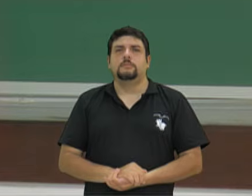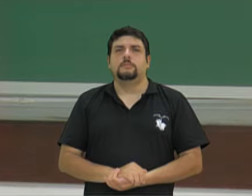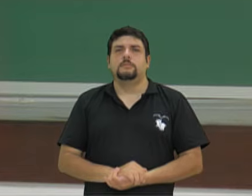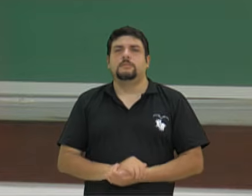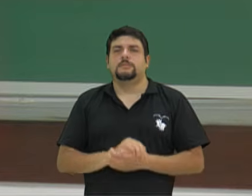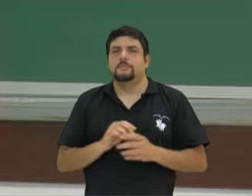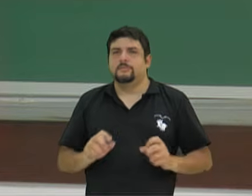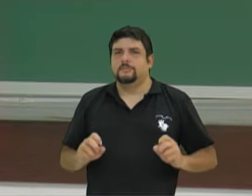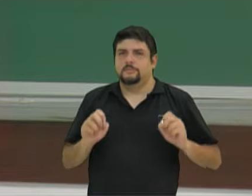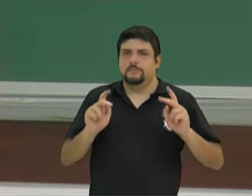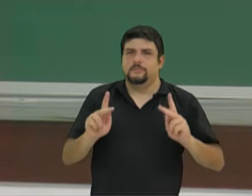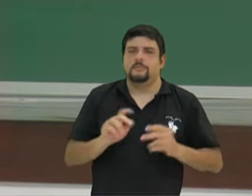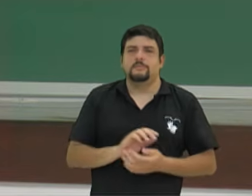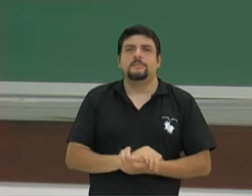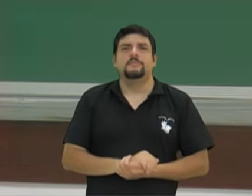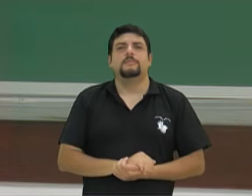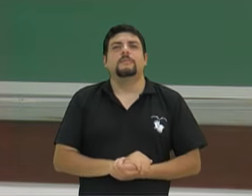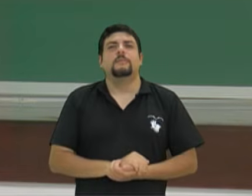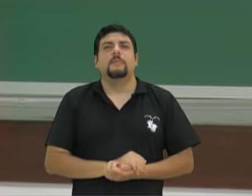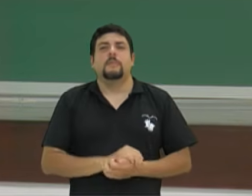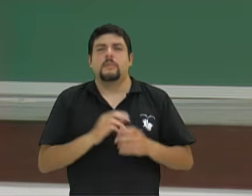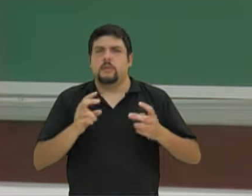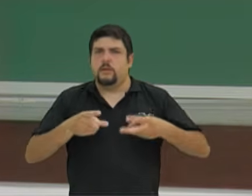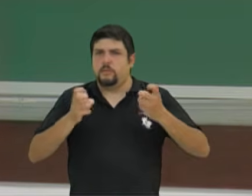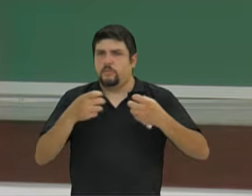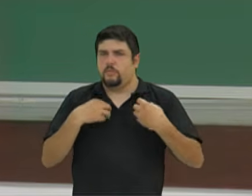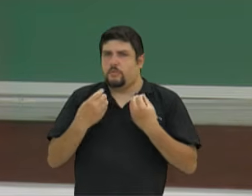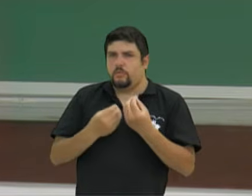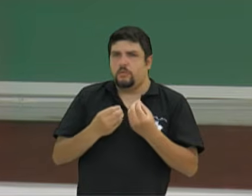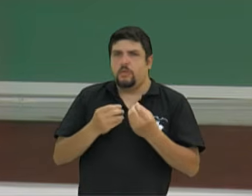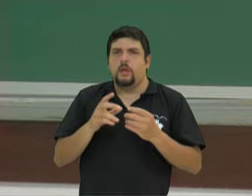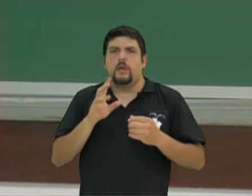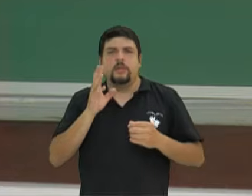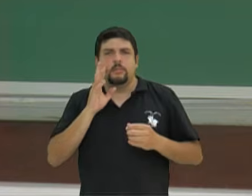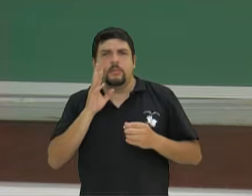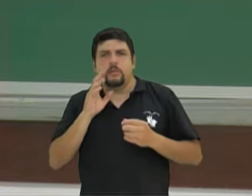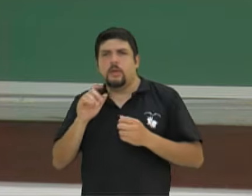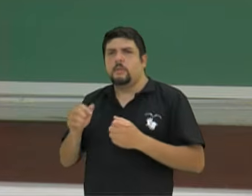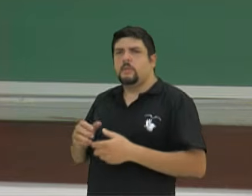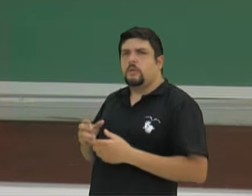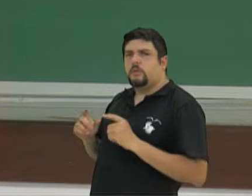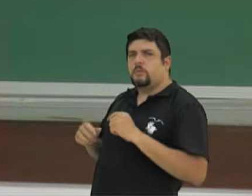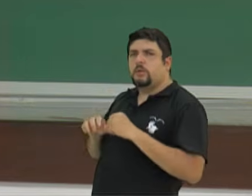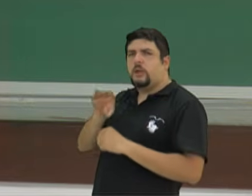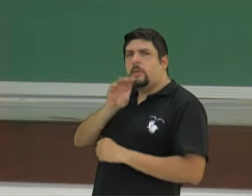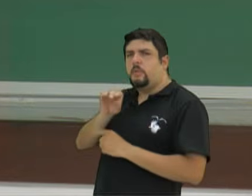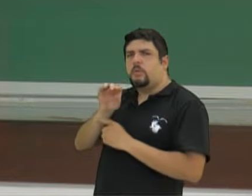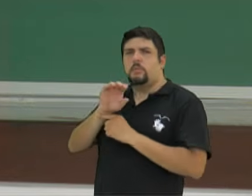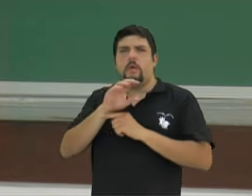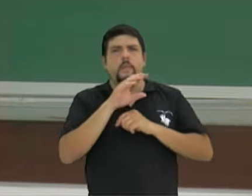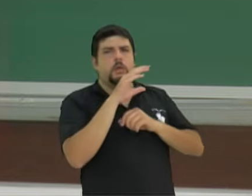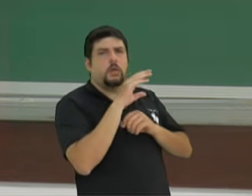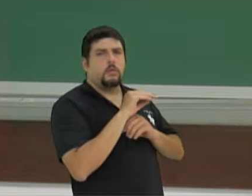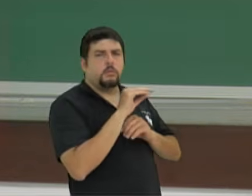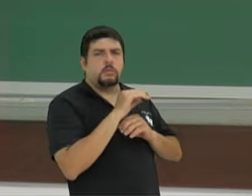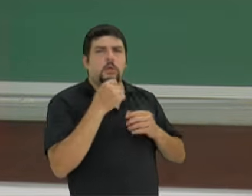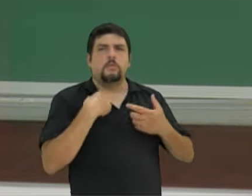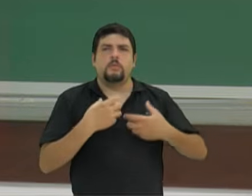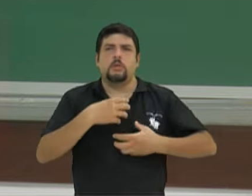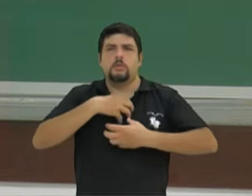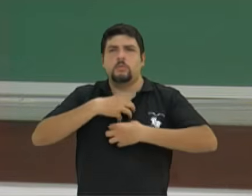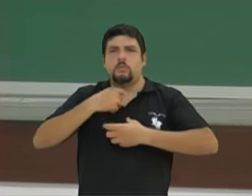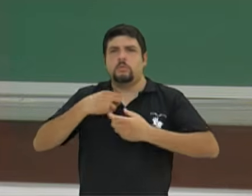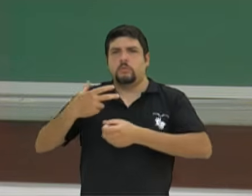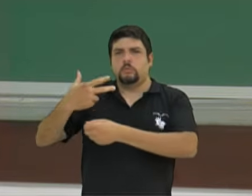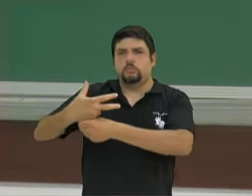Voltamos aqui, pessoal, câmera 2. Então aqui, ó, viu? Perceberam como é que funciona? É bem legal. É legal você brincar com essa movimentação de